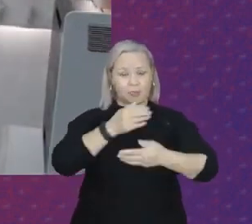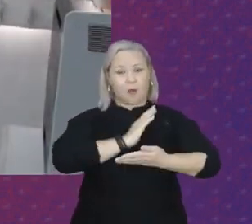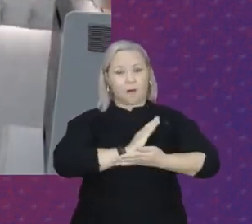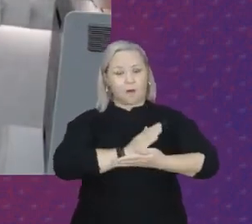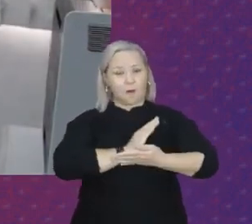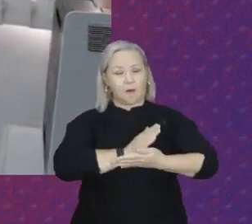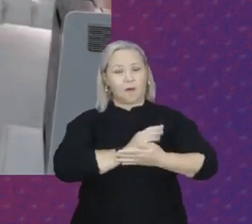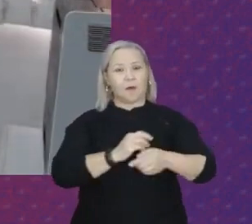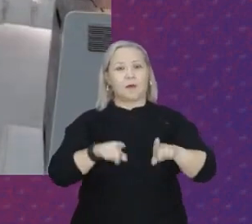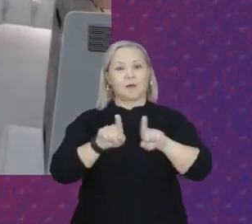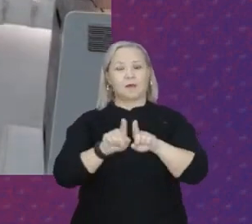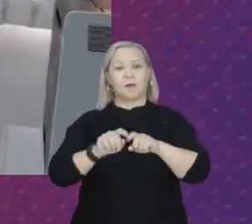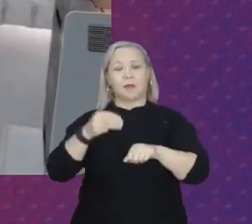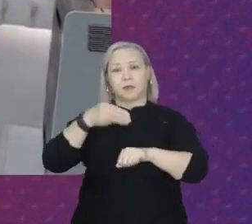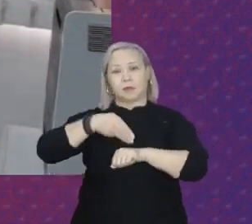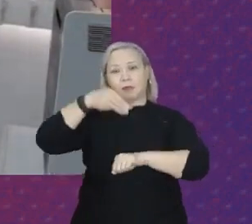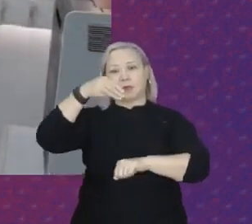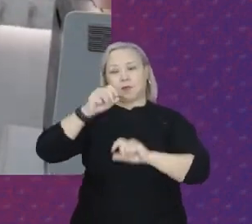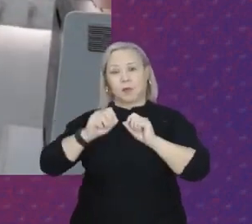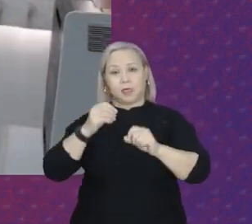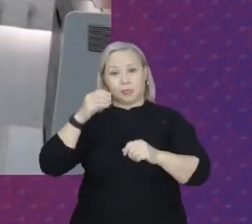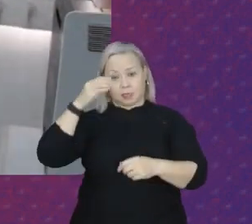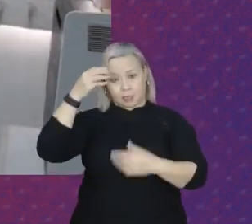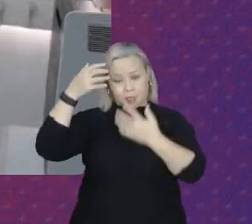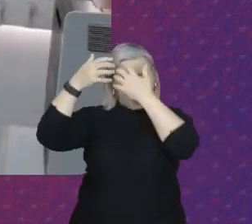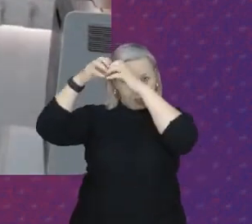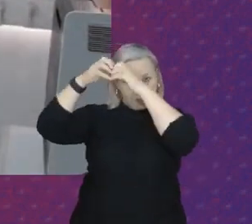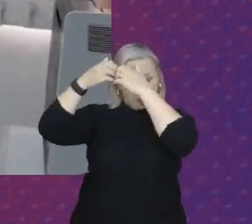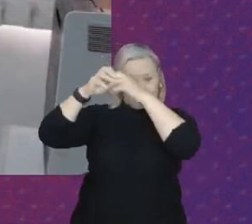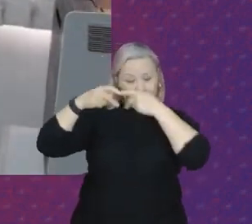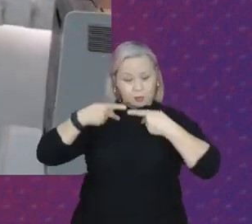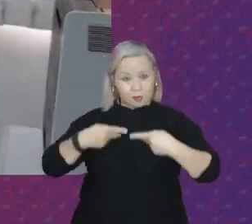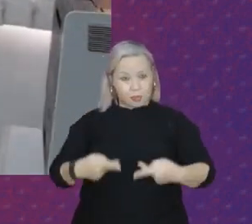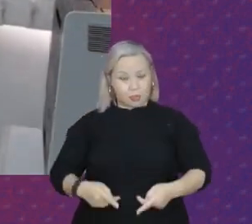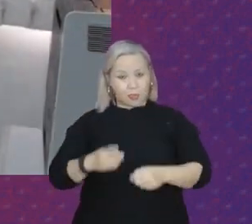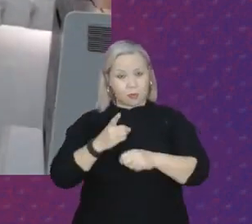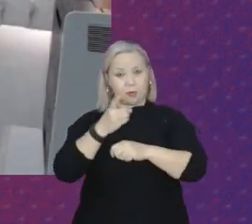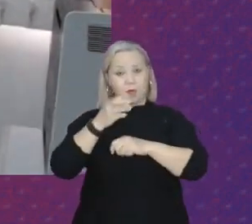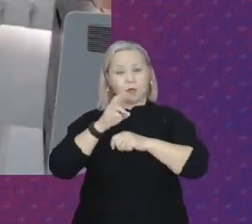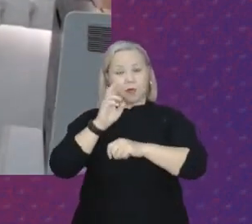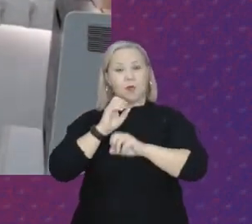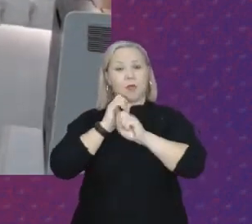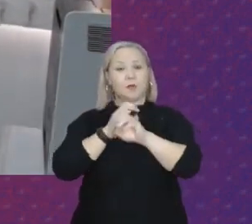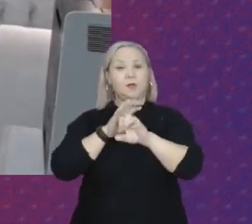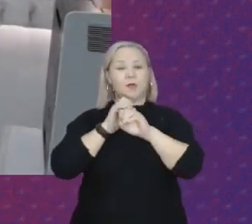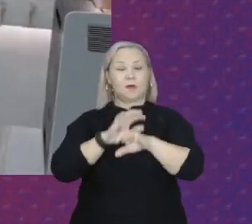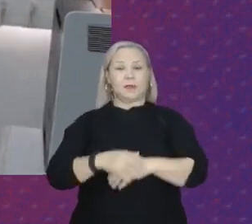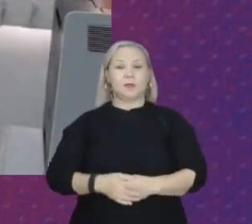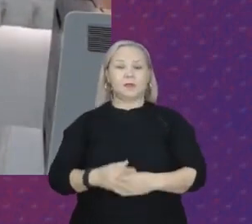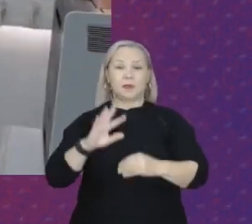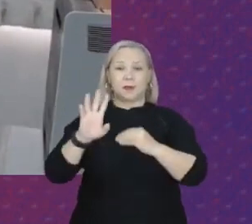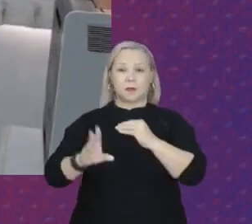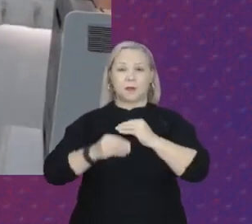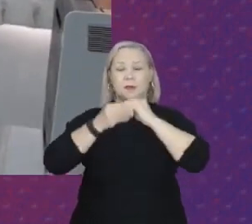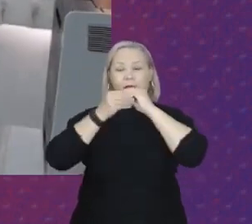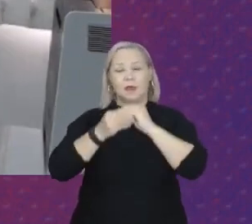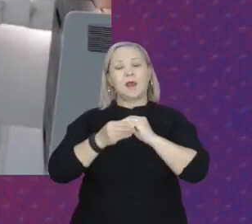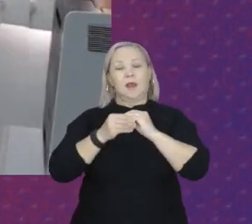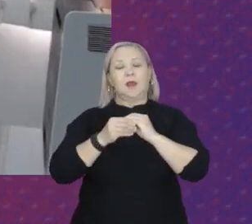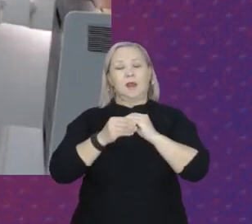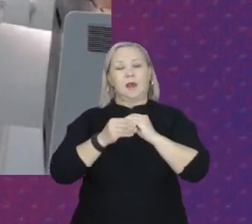coração, sou mestra em neurociência do comportamento, doutora em educação, agrego aí a minha